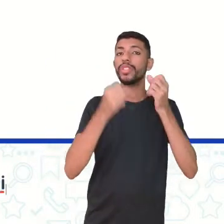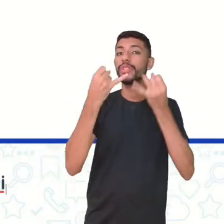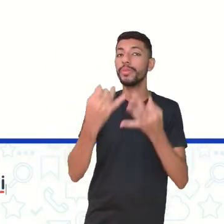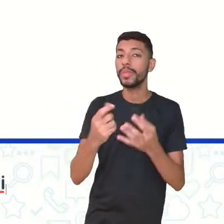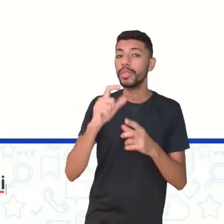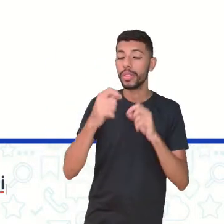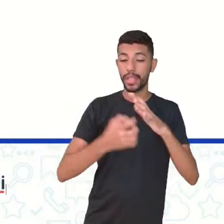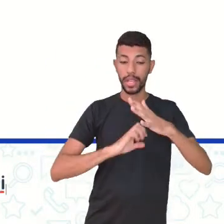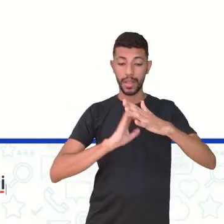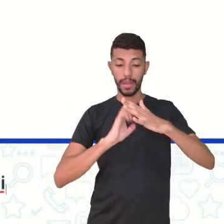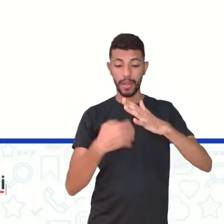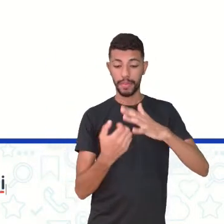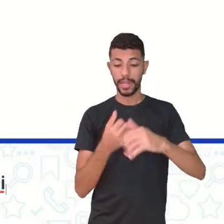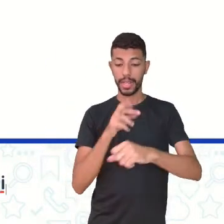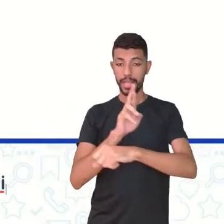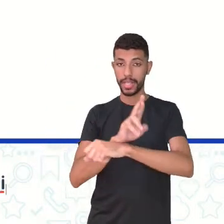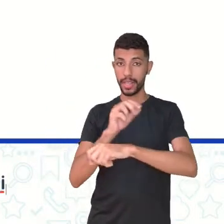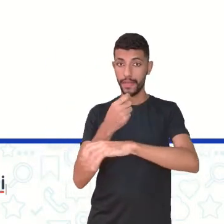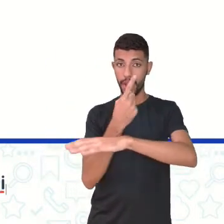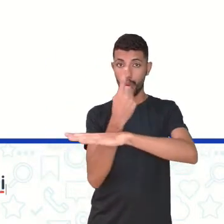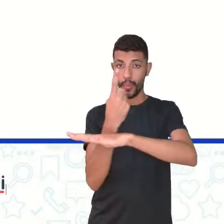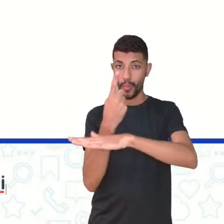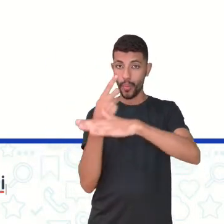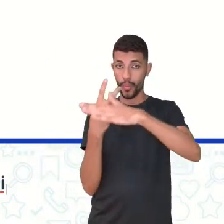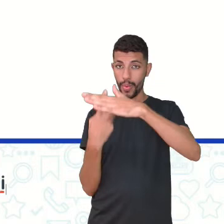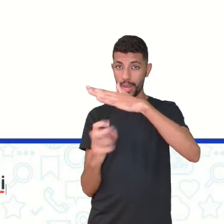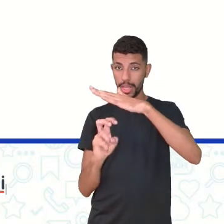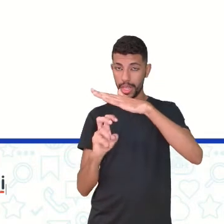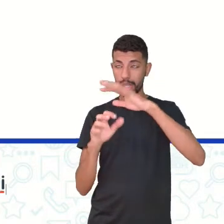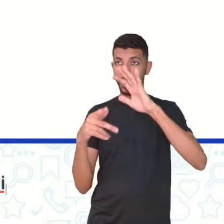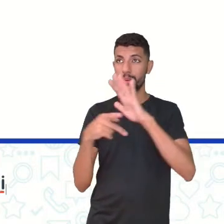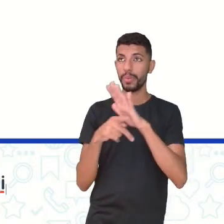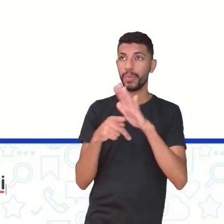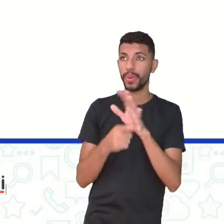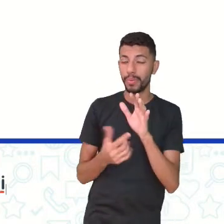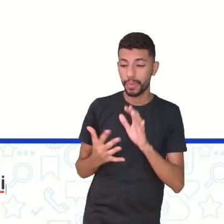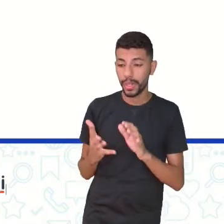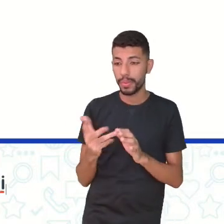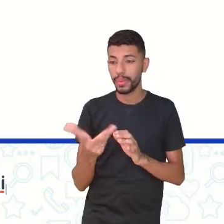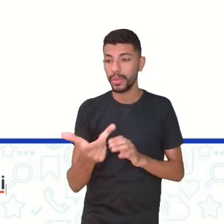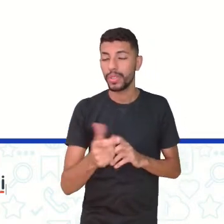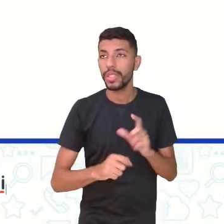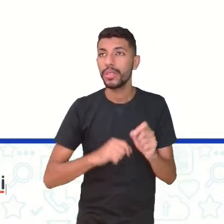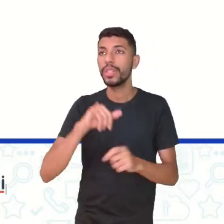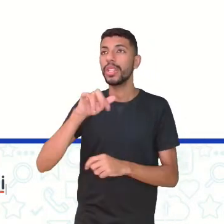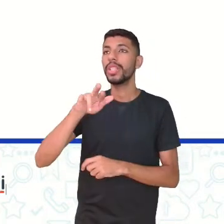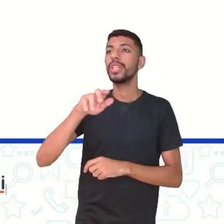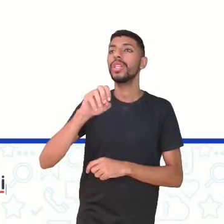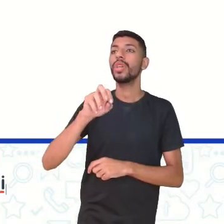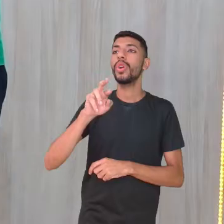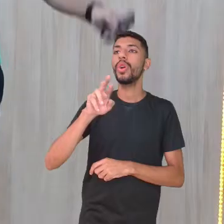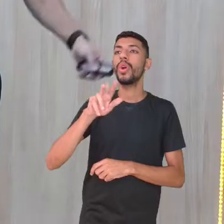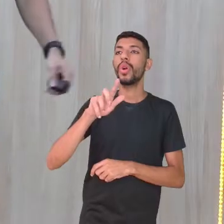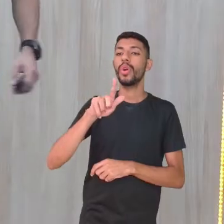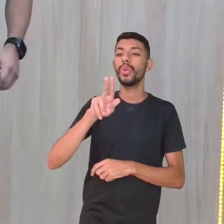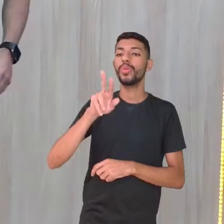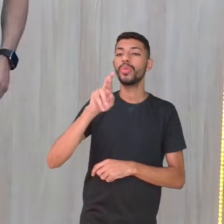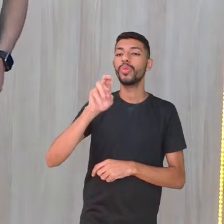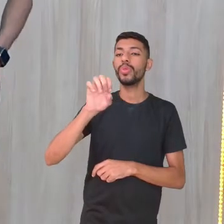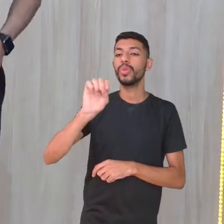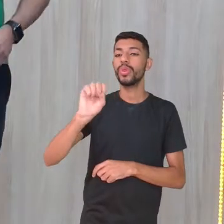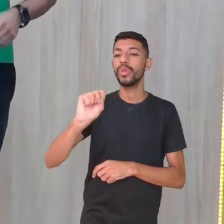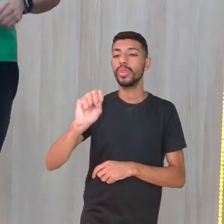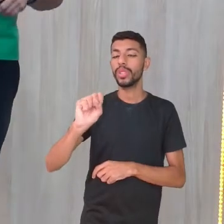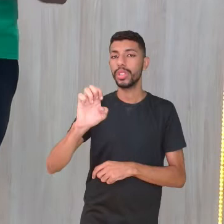ela reserva 1/5 de sua atividade para a produção de iogurte. Então, a empresa, ela produz várias coisas,